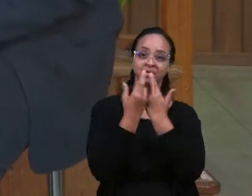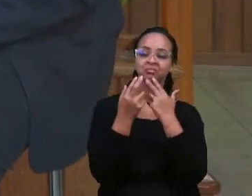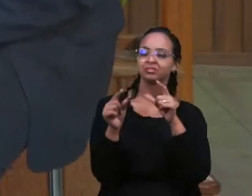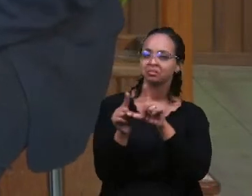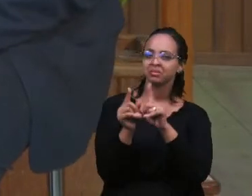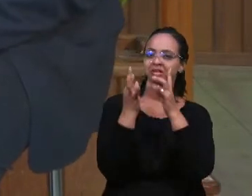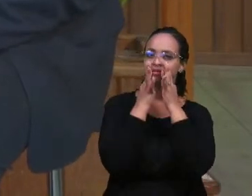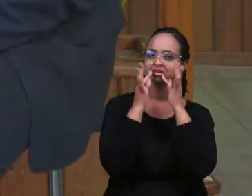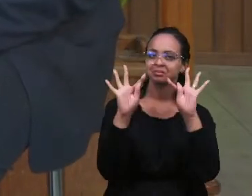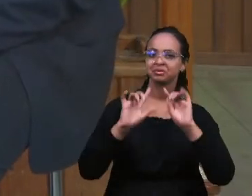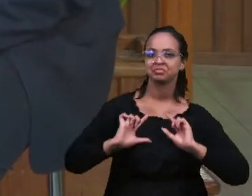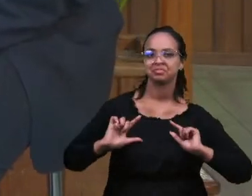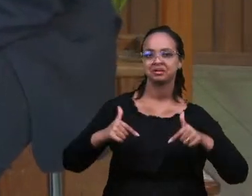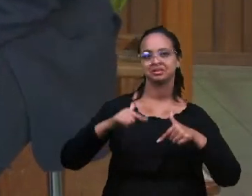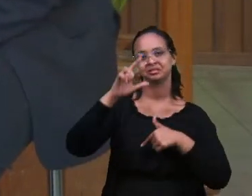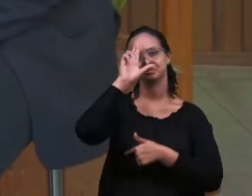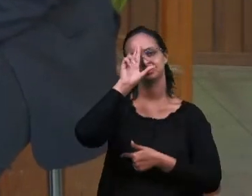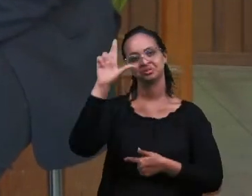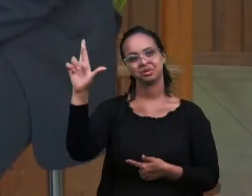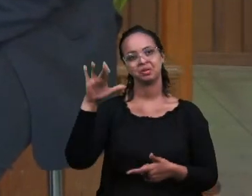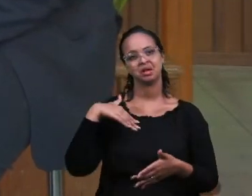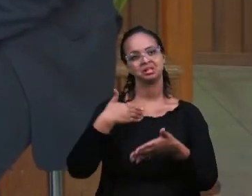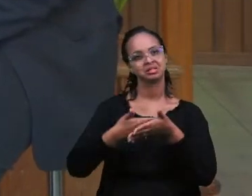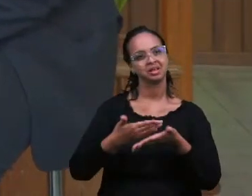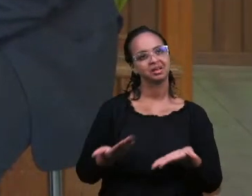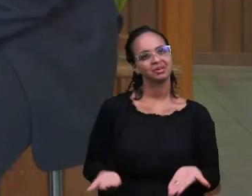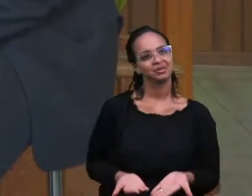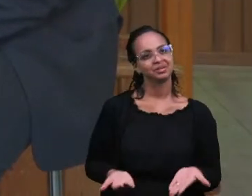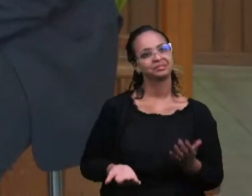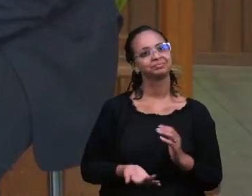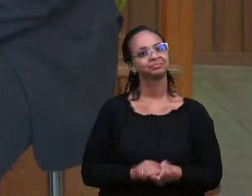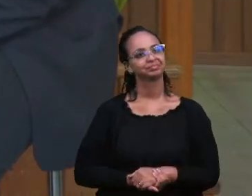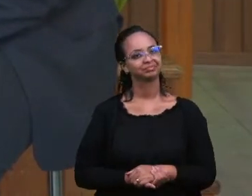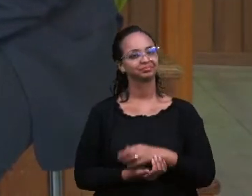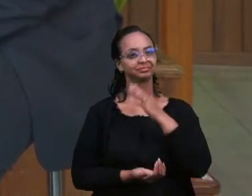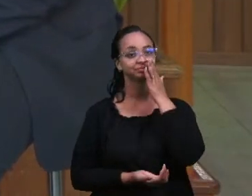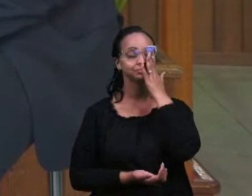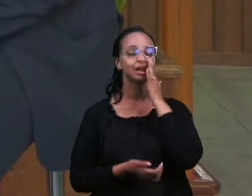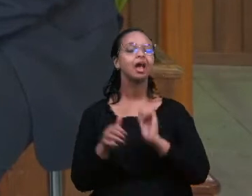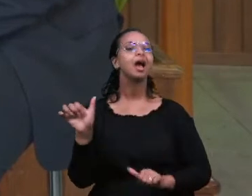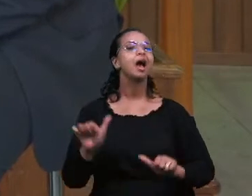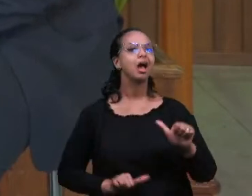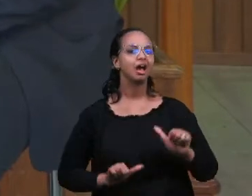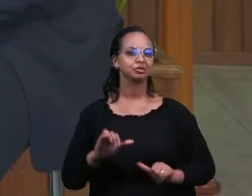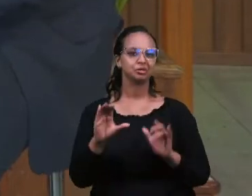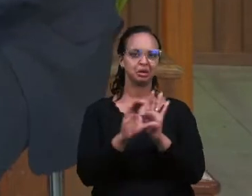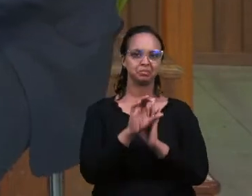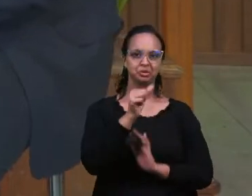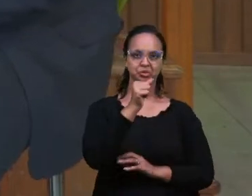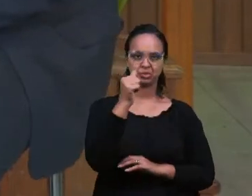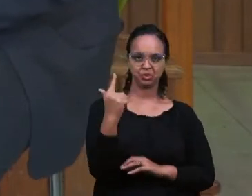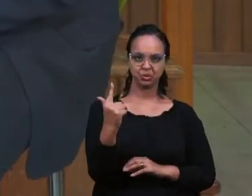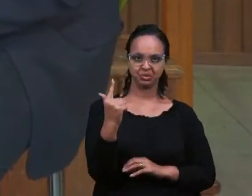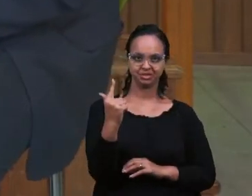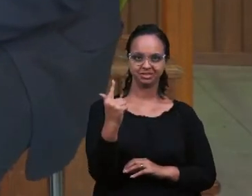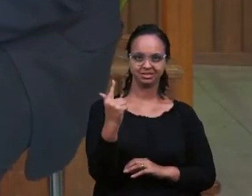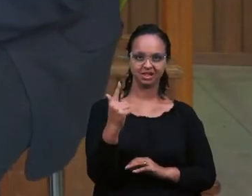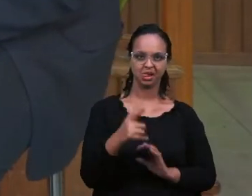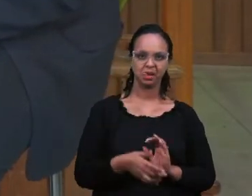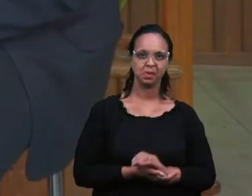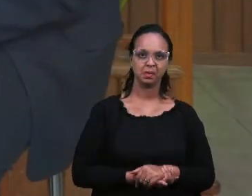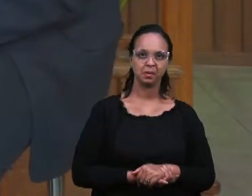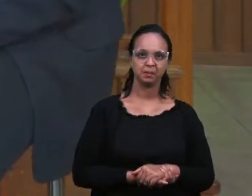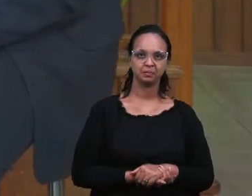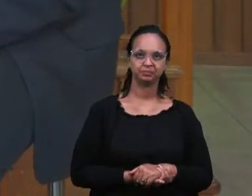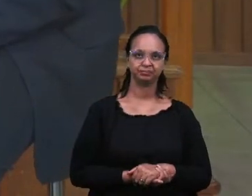grande operação do Senhor que nos trouxe até aqui. Glória a Jesus. O texto é em Atos? Atos capítulo 12. Atos 12,